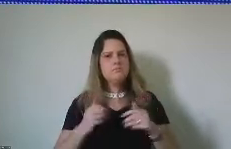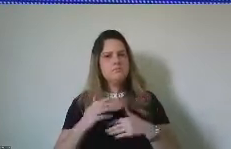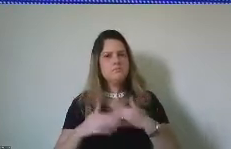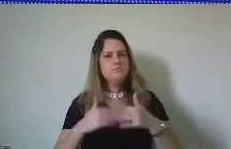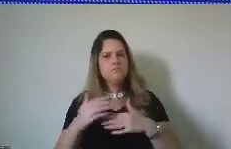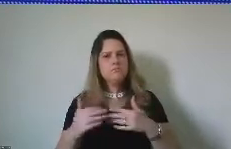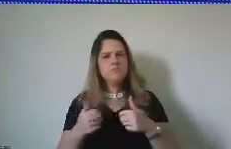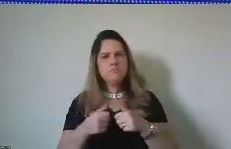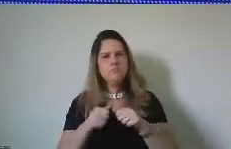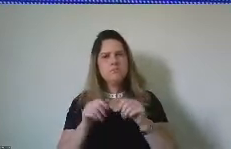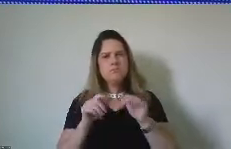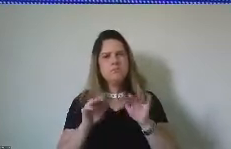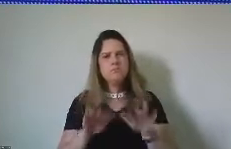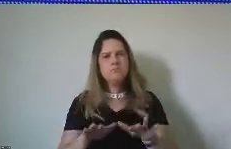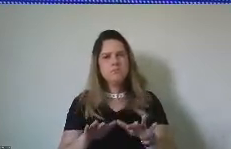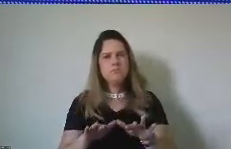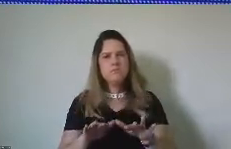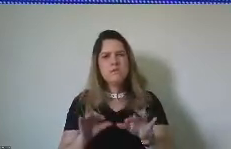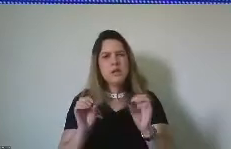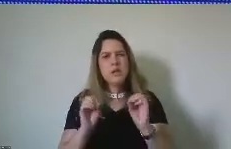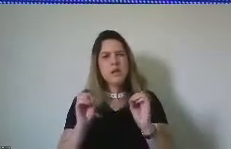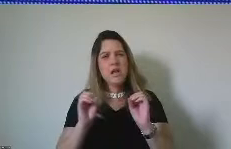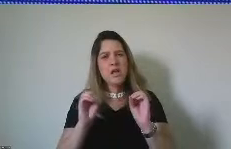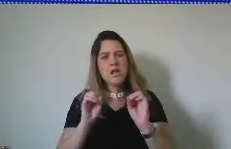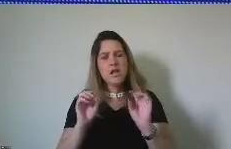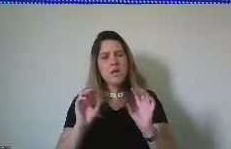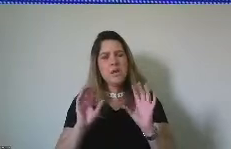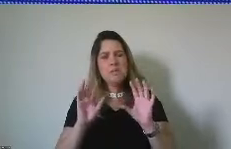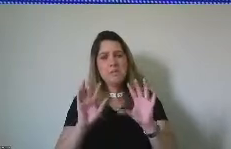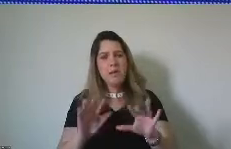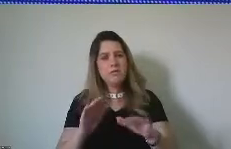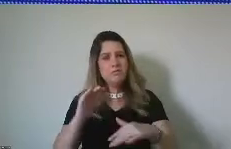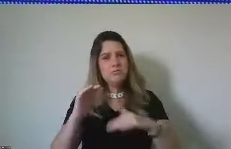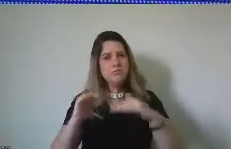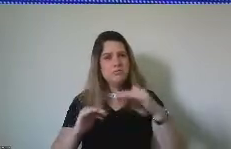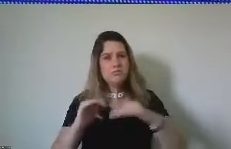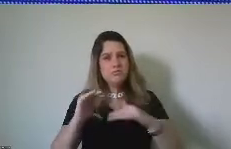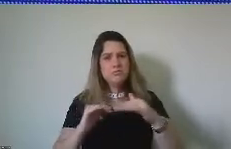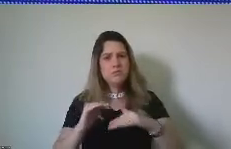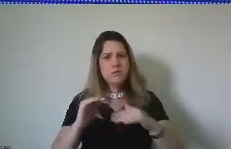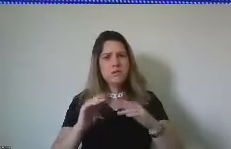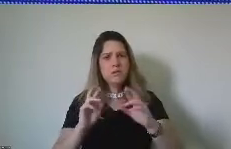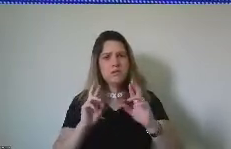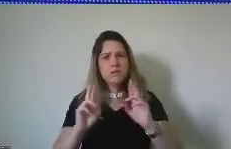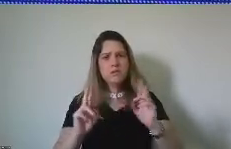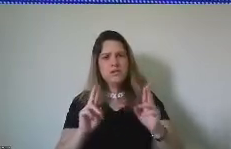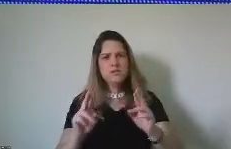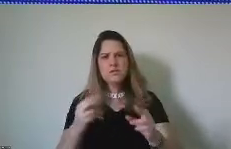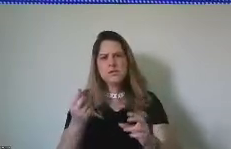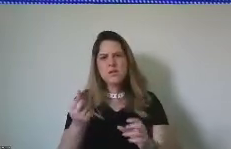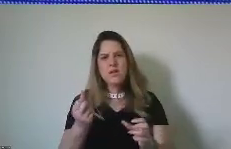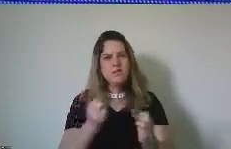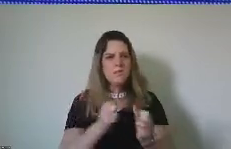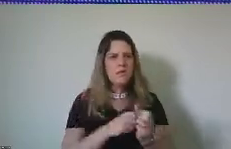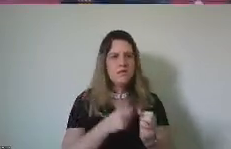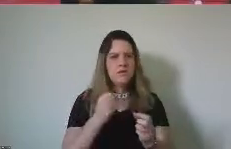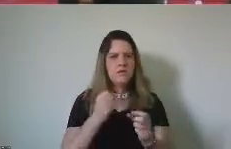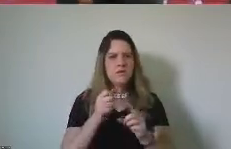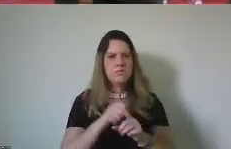vislumbramos assim nenhuma nenhum impacto em rentabilidade nesse último período é de 6 meses 8 meses